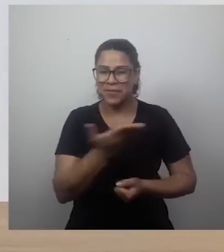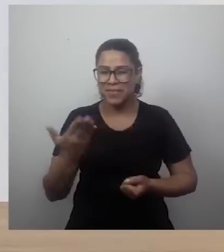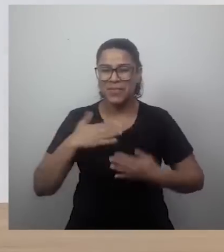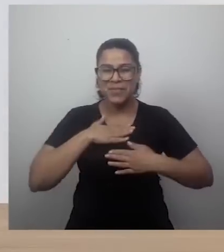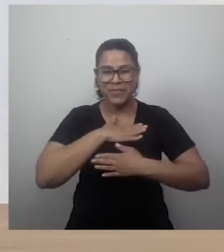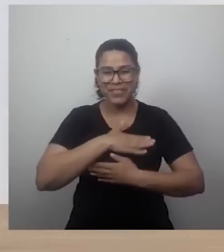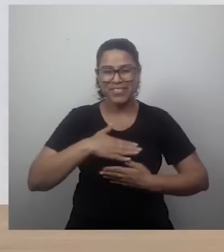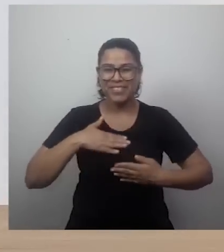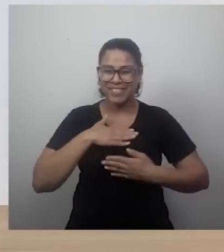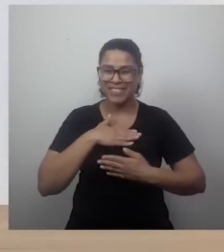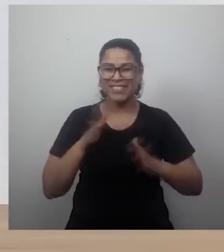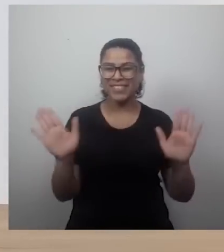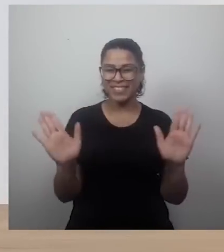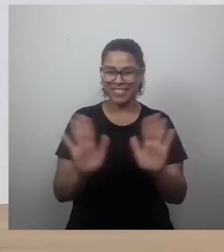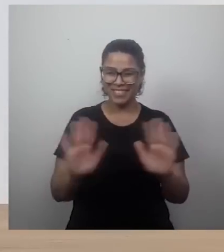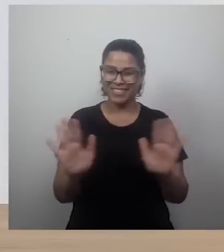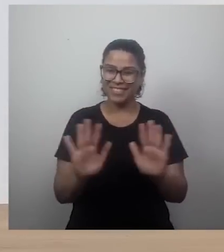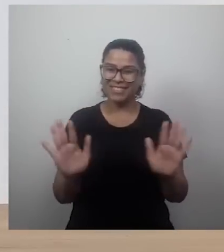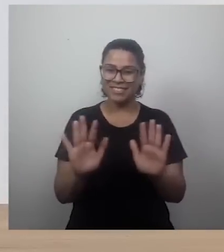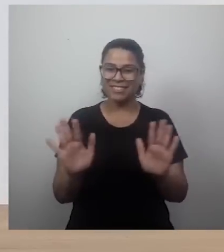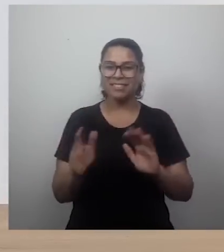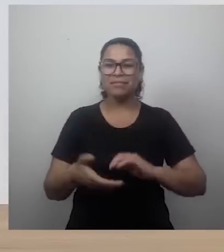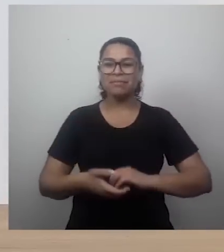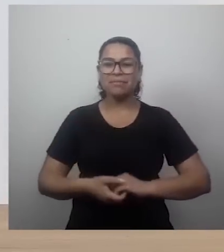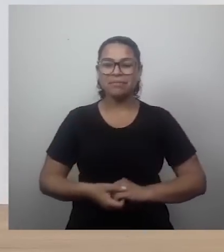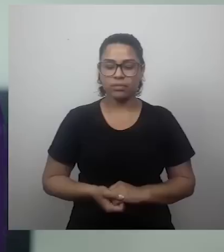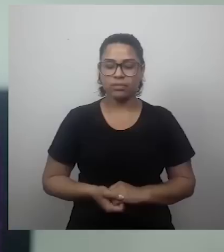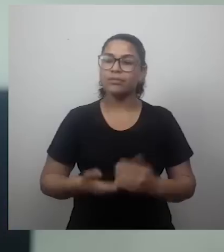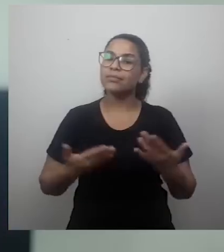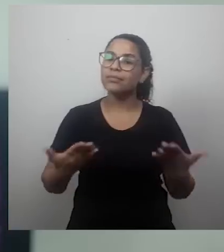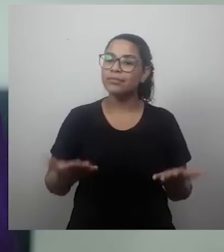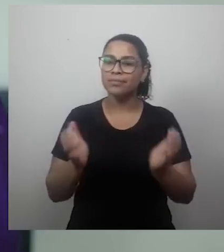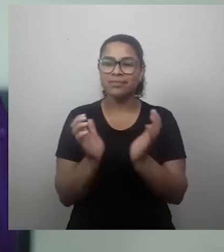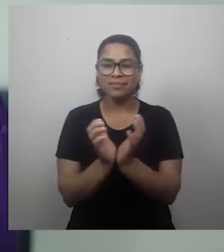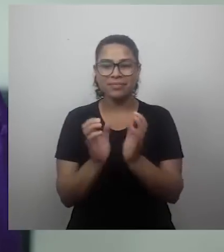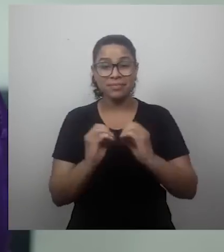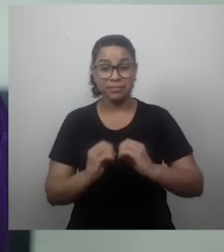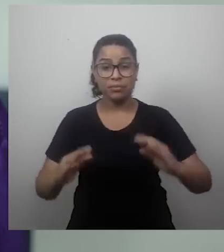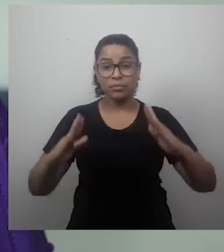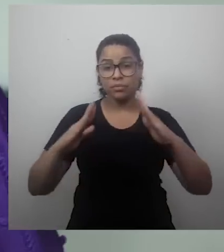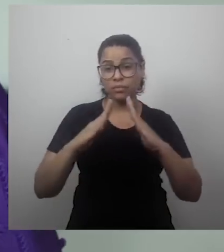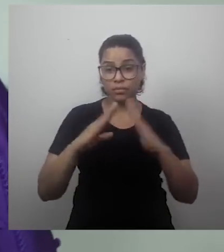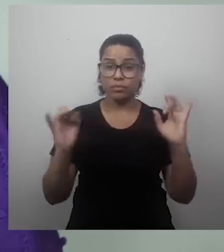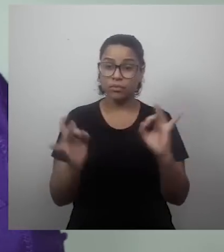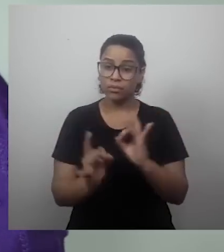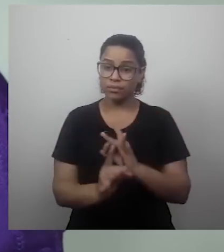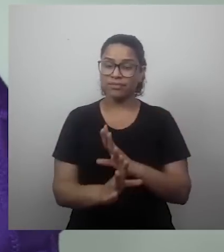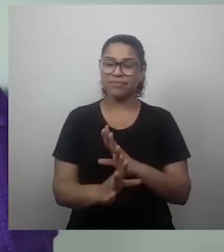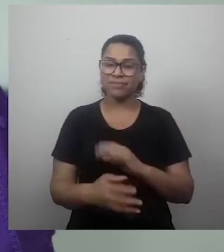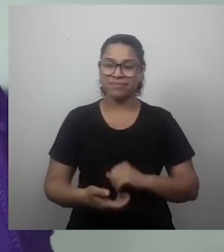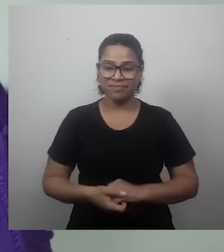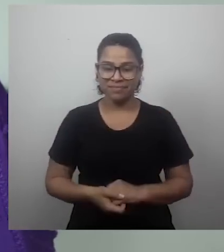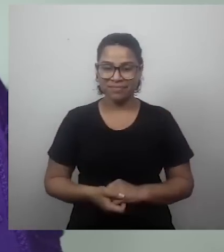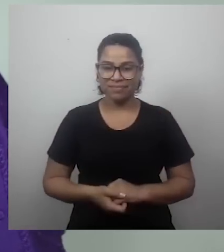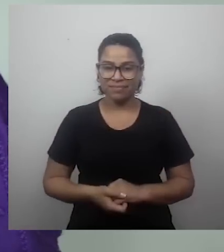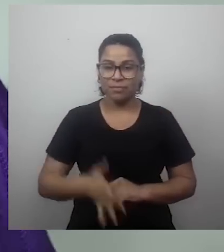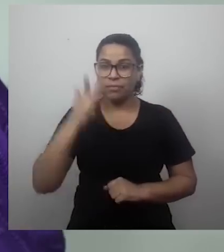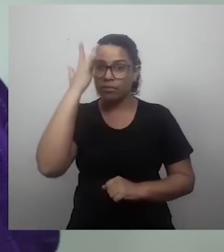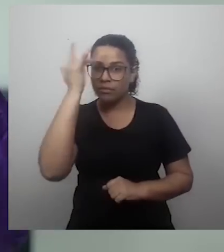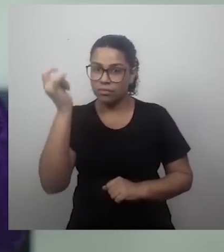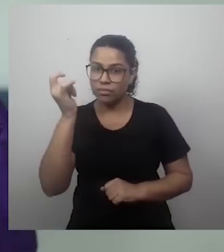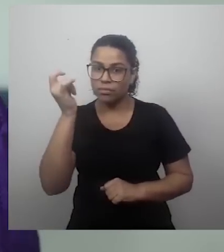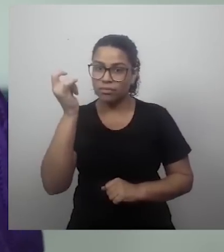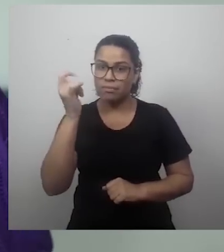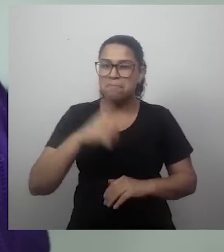tenham gostado. Até a próxima. Tchau! E é isso aí, turminha, o nosso programa de hoje chegou ao fim.